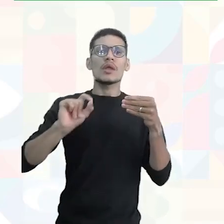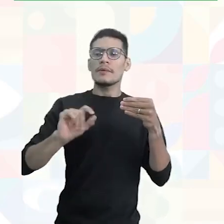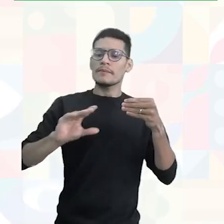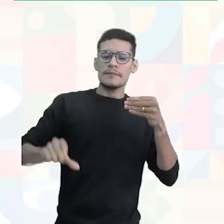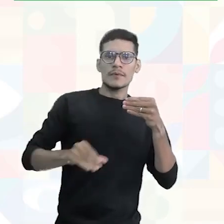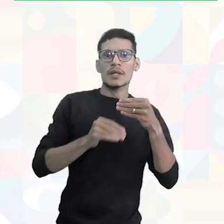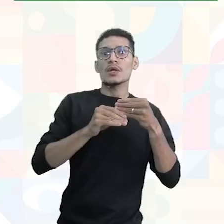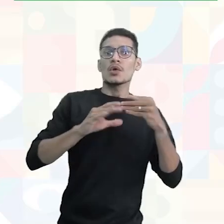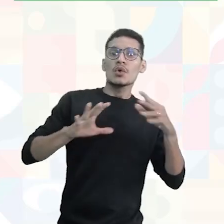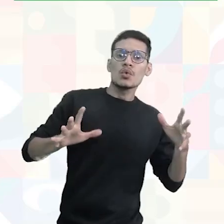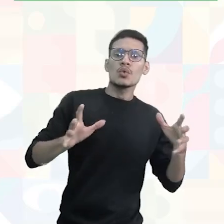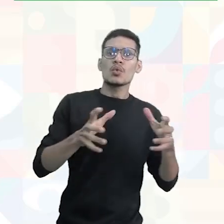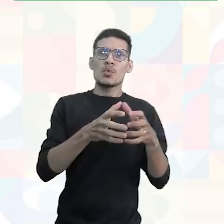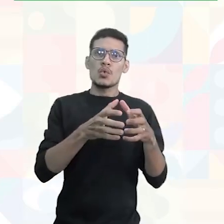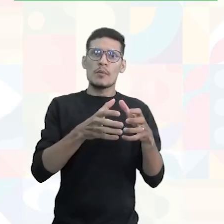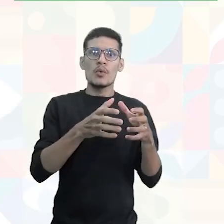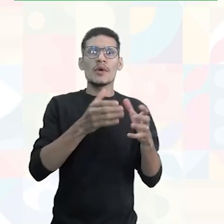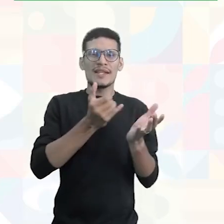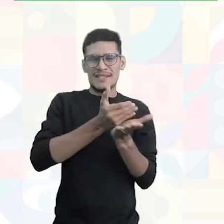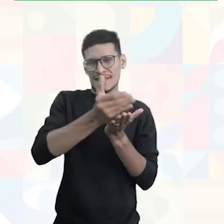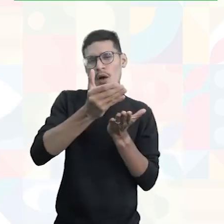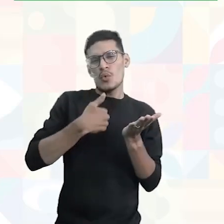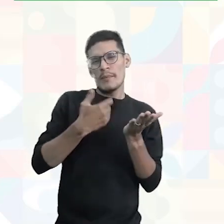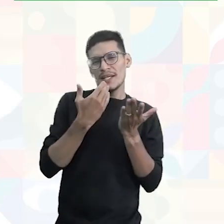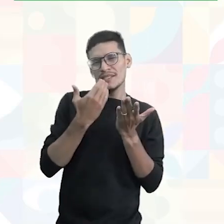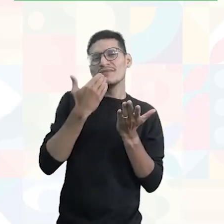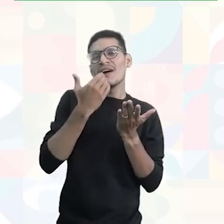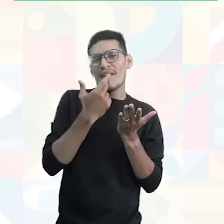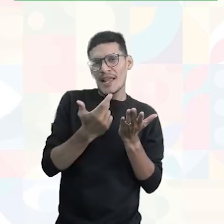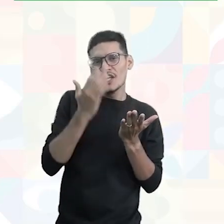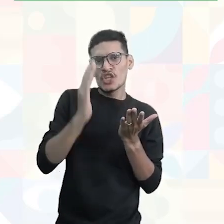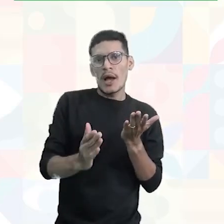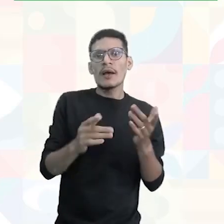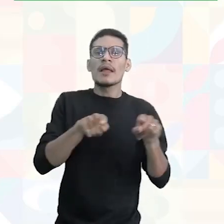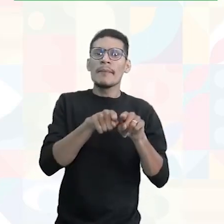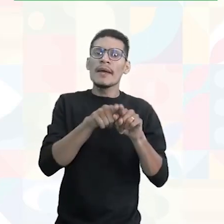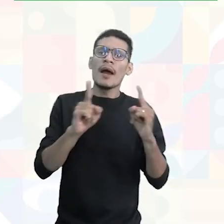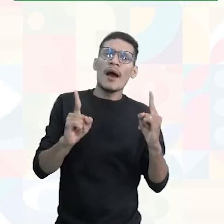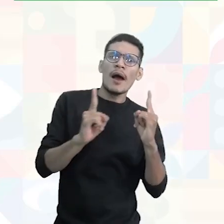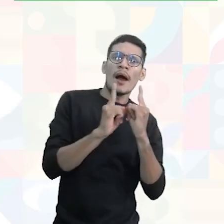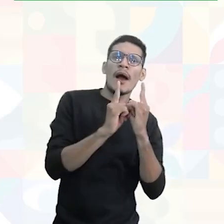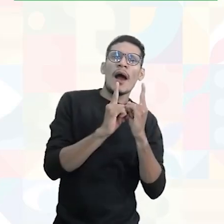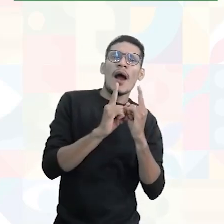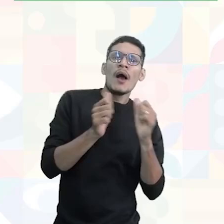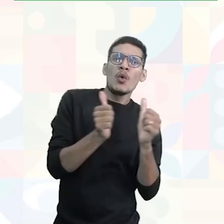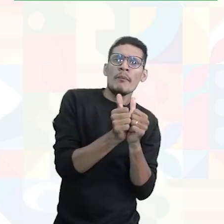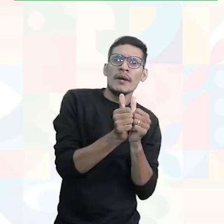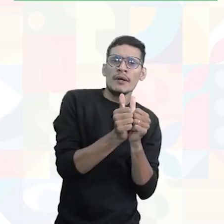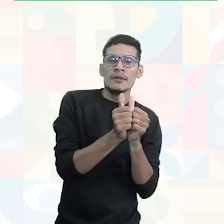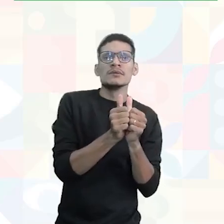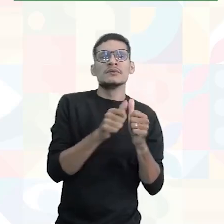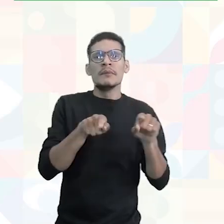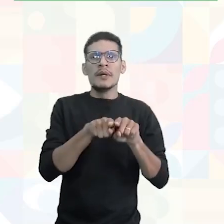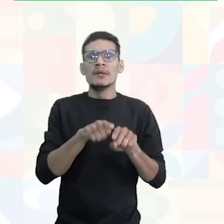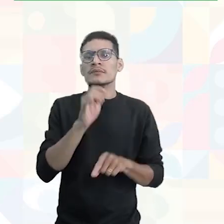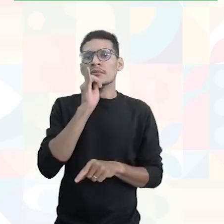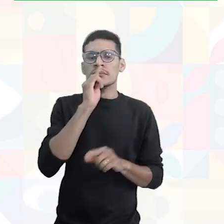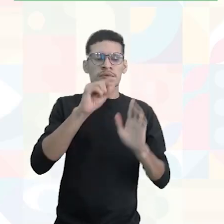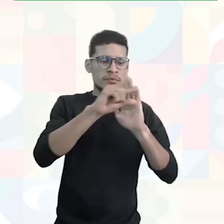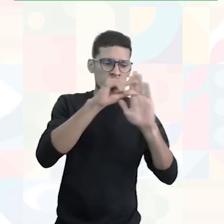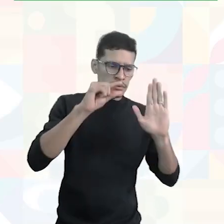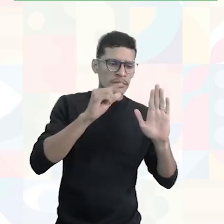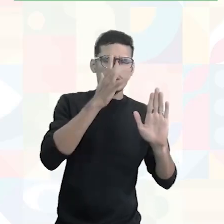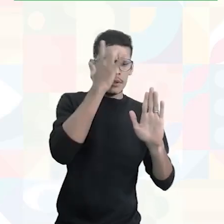aquele grupo inicial, os acompanhantes. Então, o que é que o artigo 1º diz? Que a lei garante às pessoas